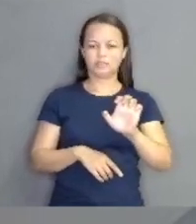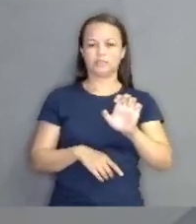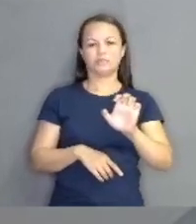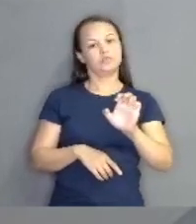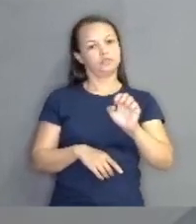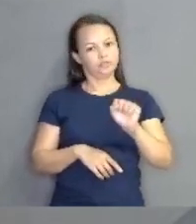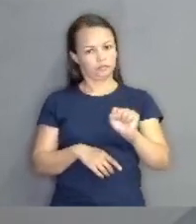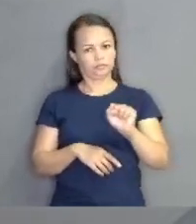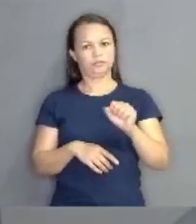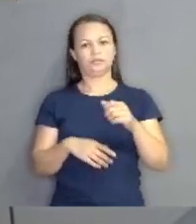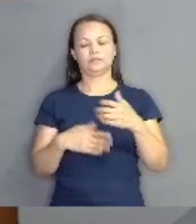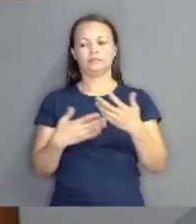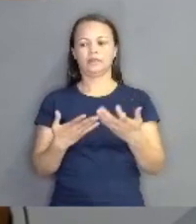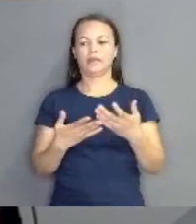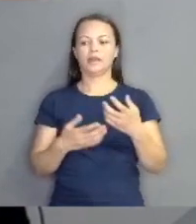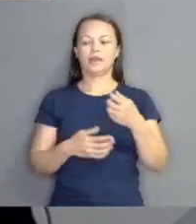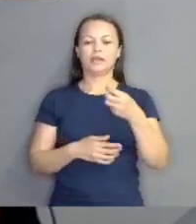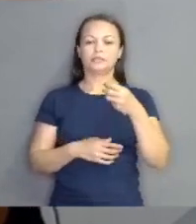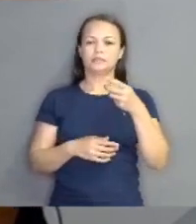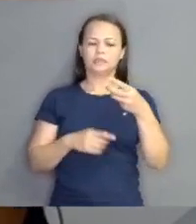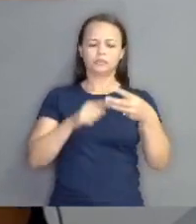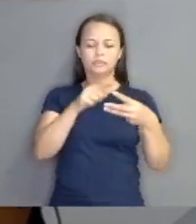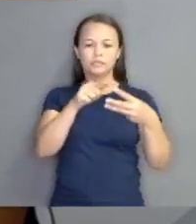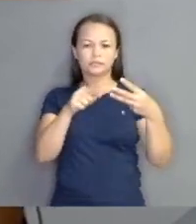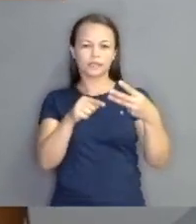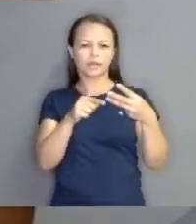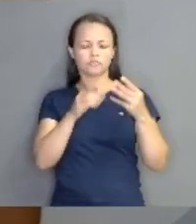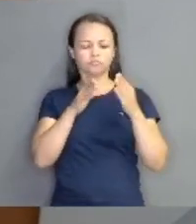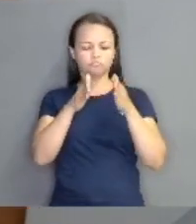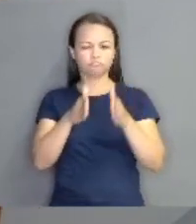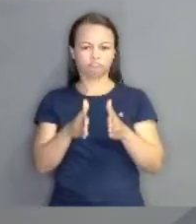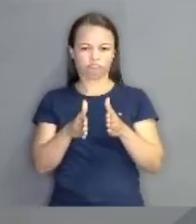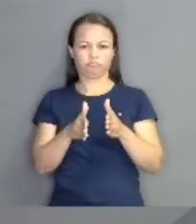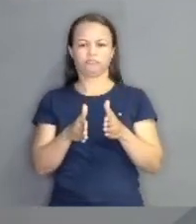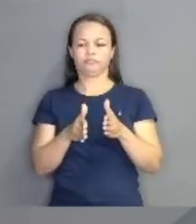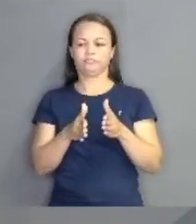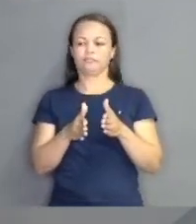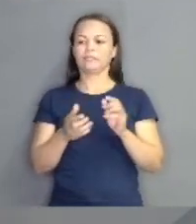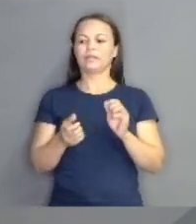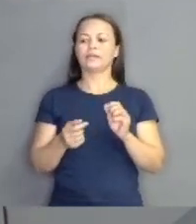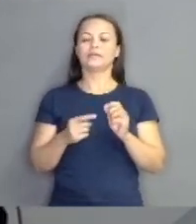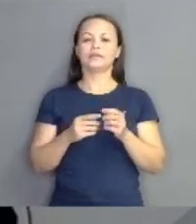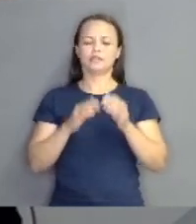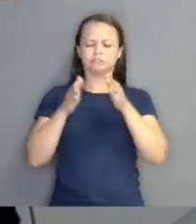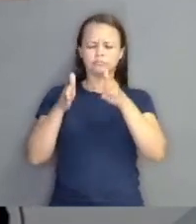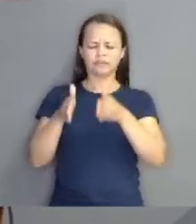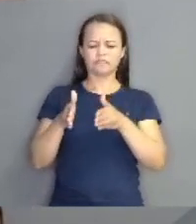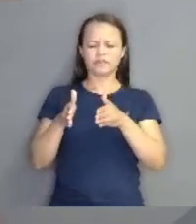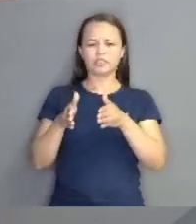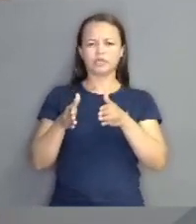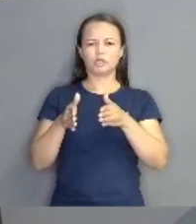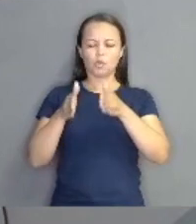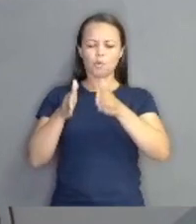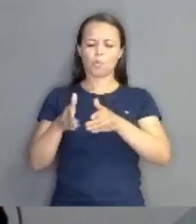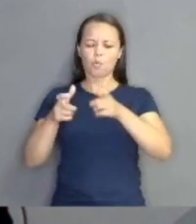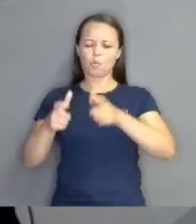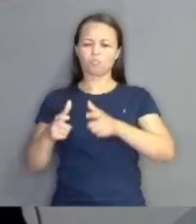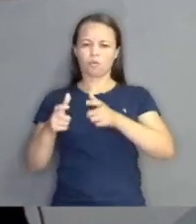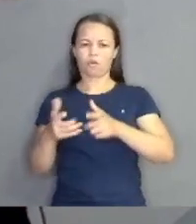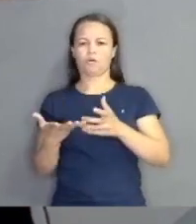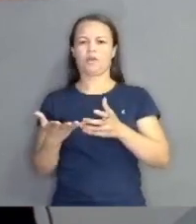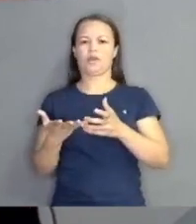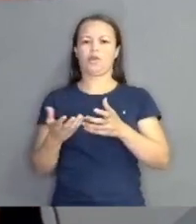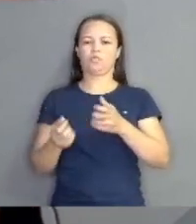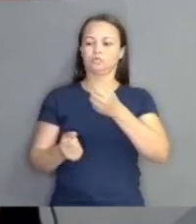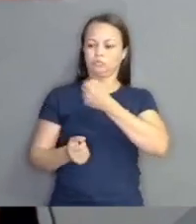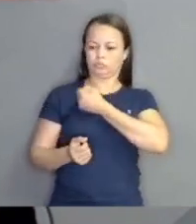classes, 3 ordens que definem a posição do algarismo no